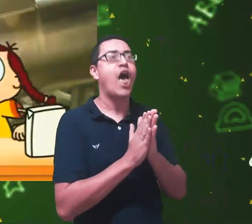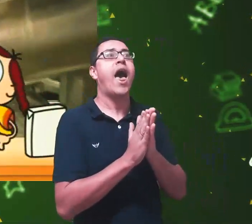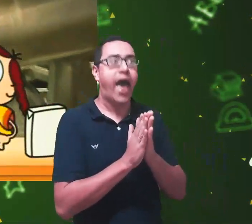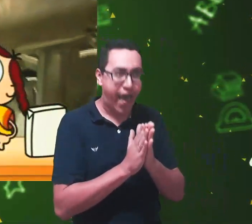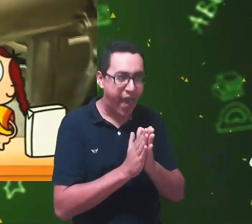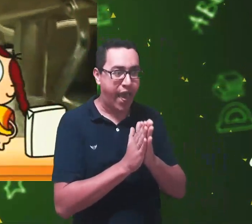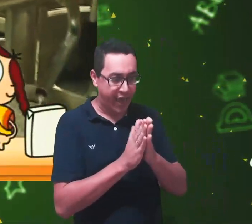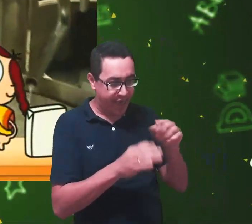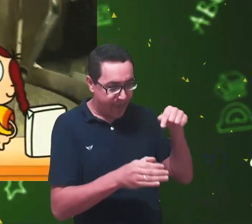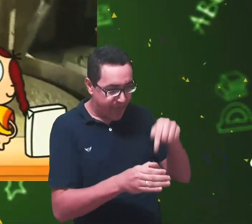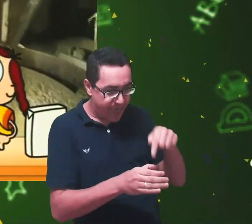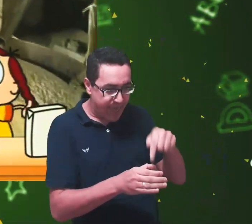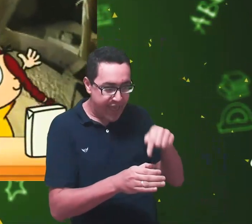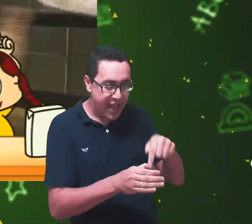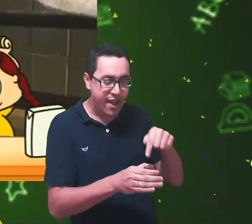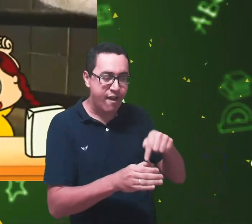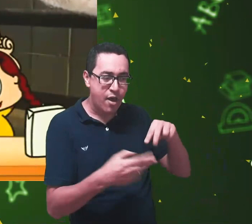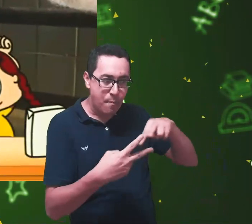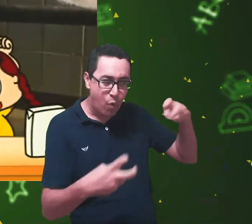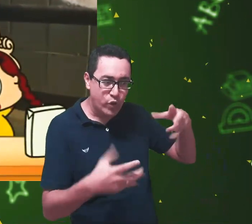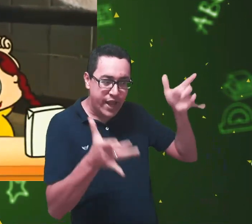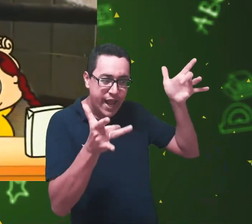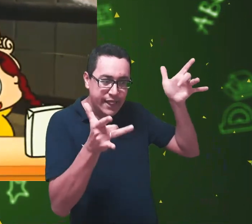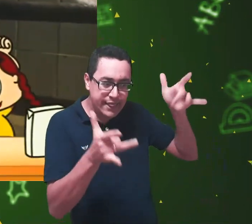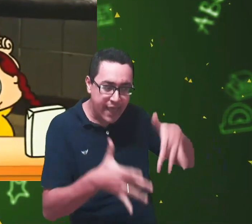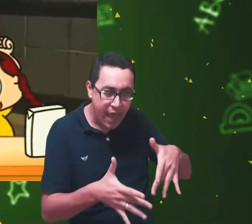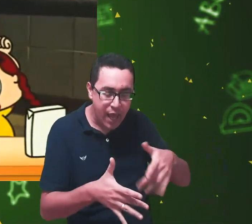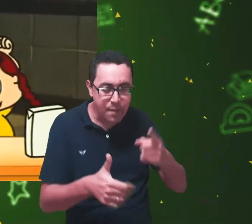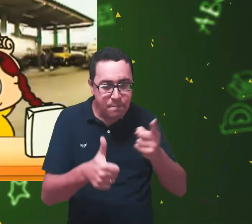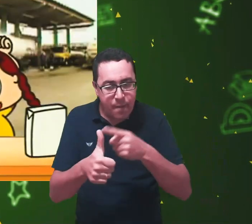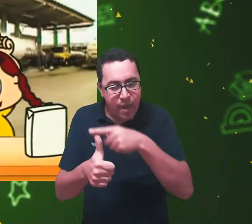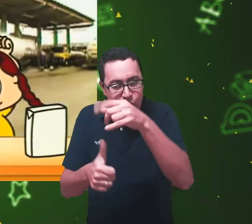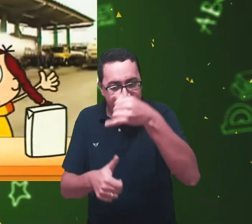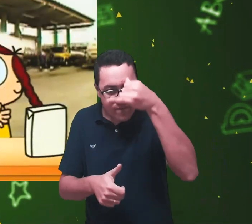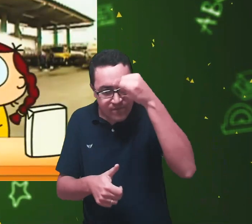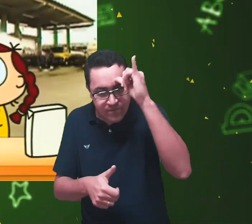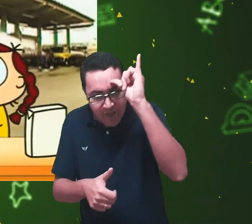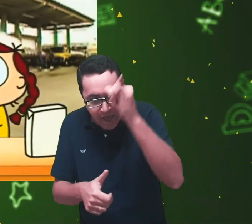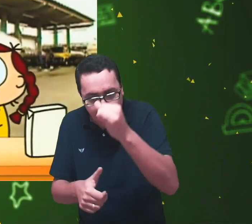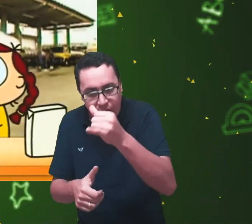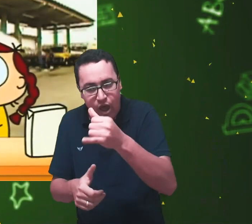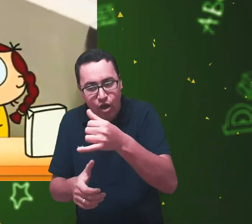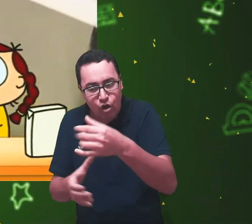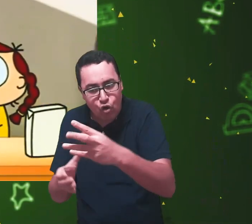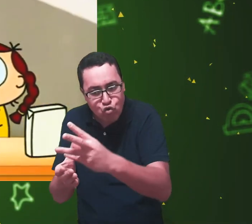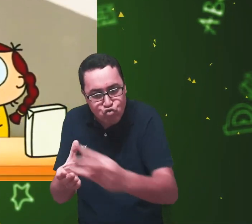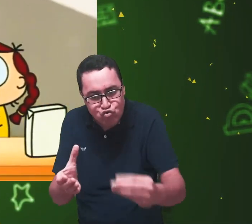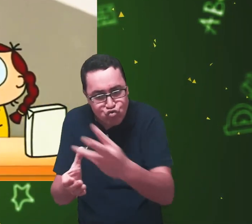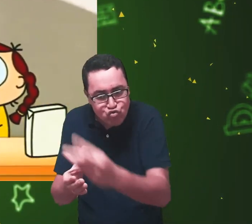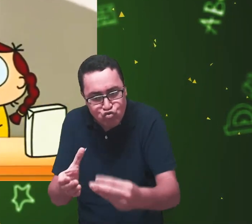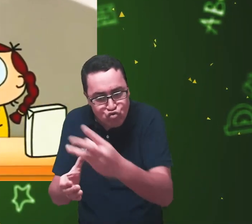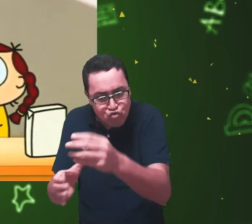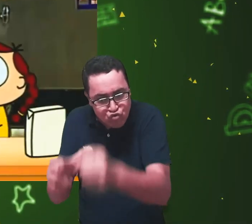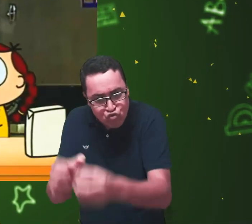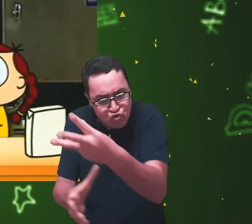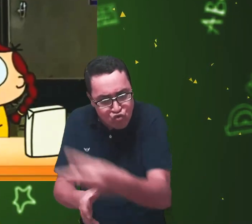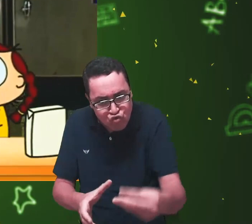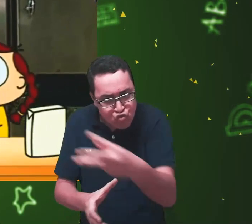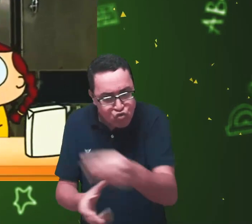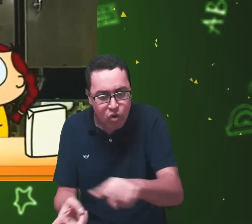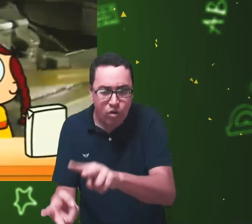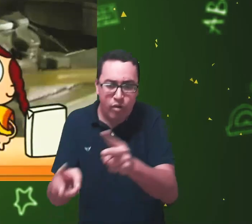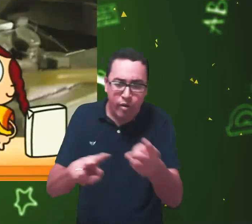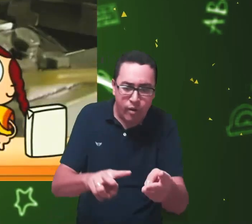do leite industrializado, que foi ordenhado de uma vaquinha e depois foi levado para uma usina e